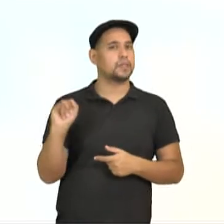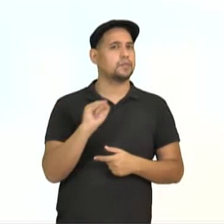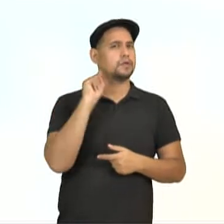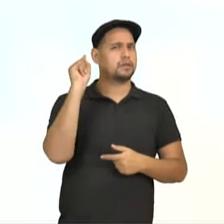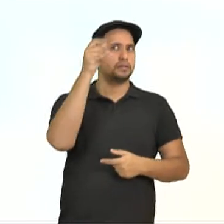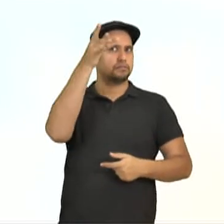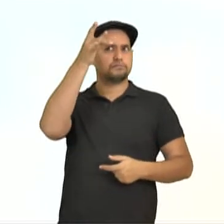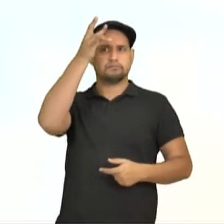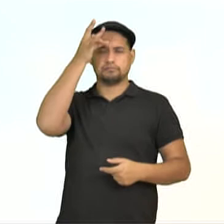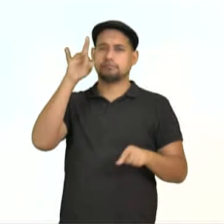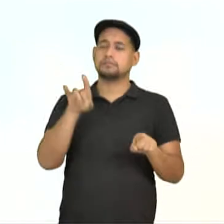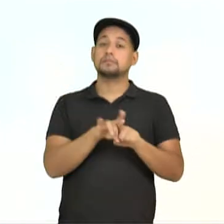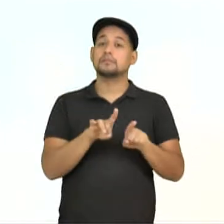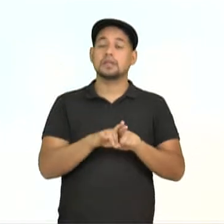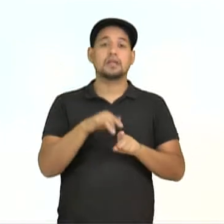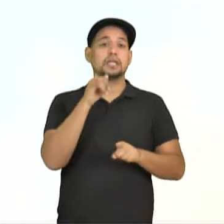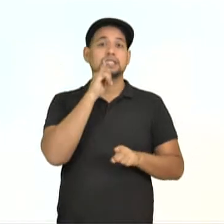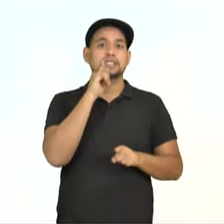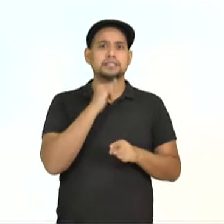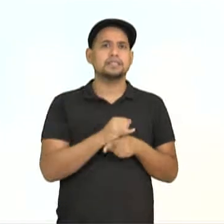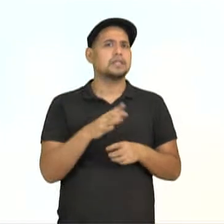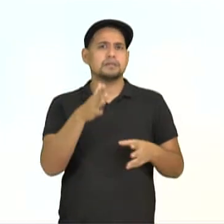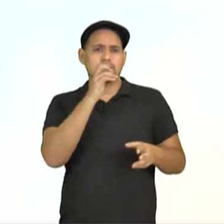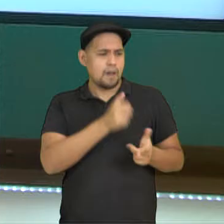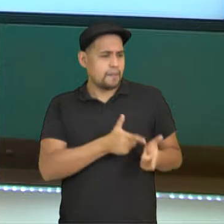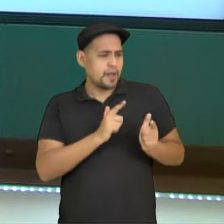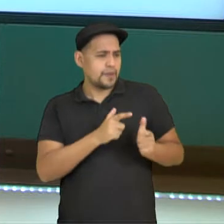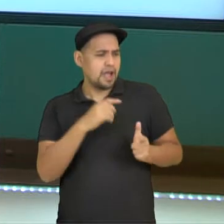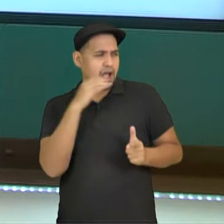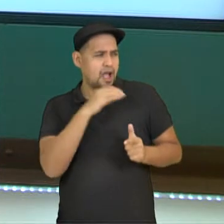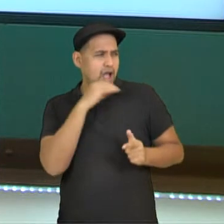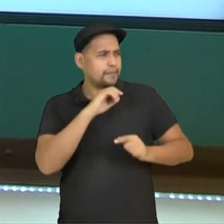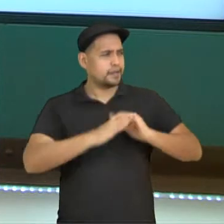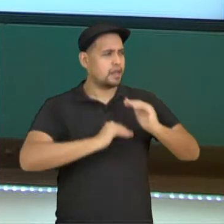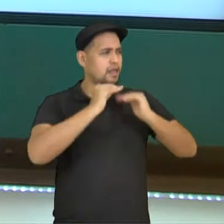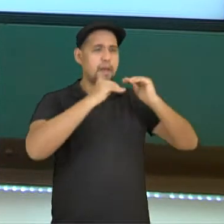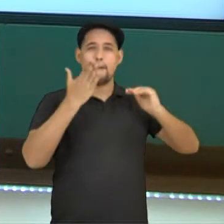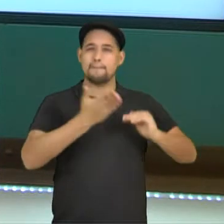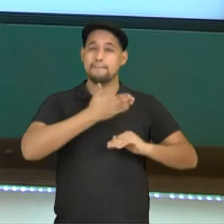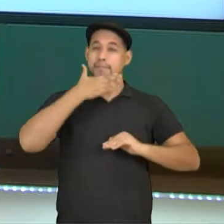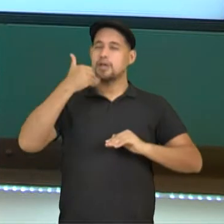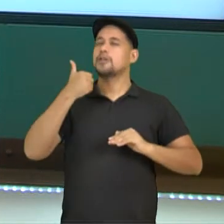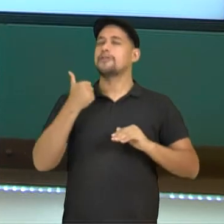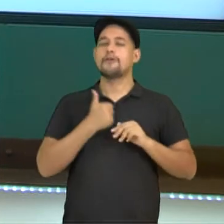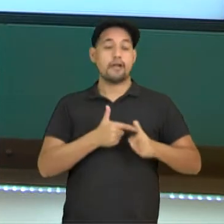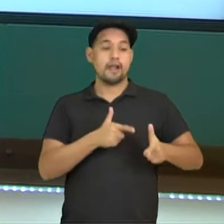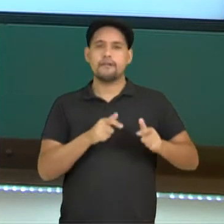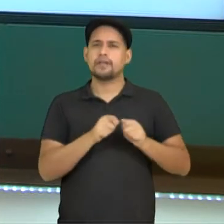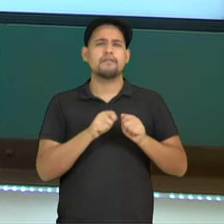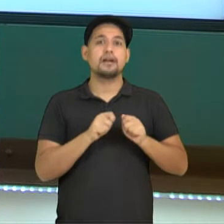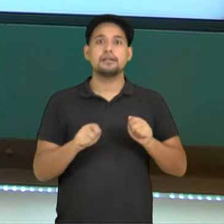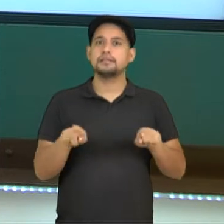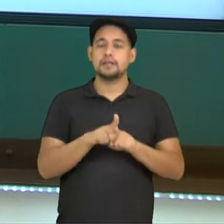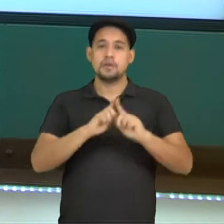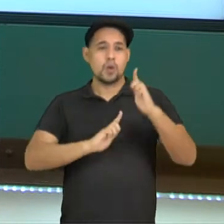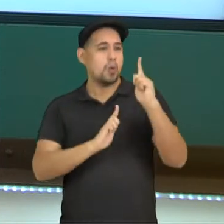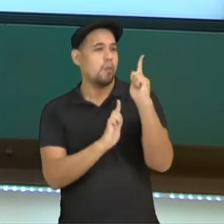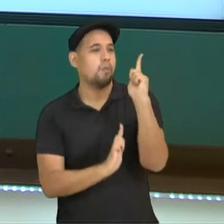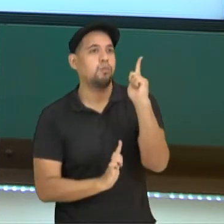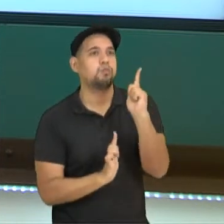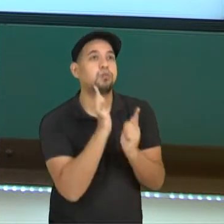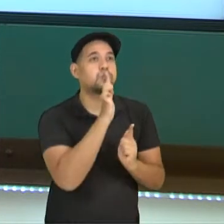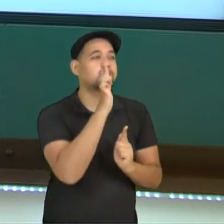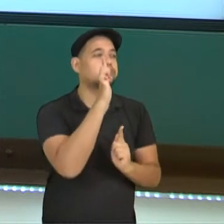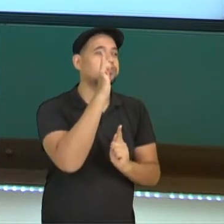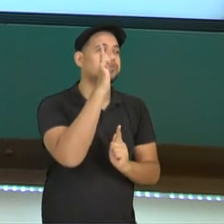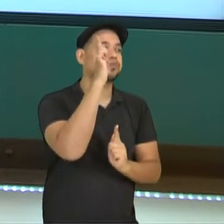para você. Corrida armamentista. Quem desenvolve as melhores armas primeiro. Corrida espacial. Quem chega ao